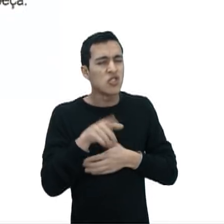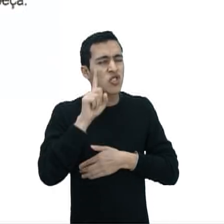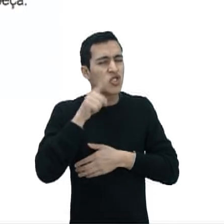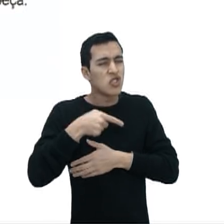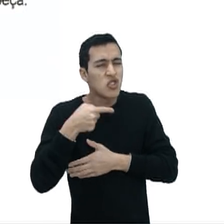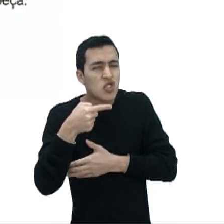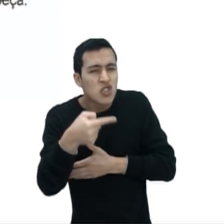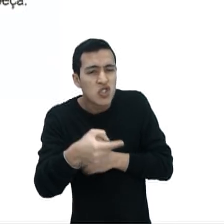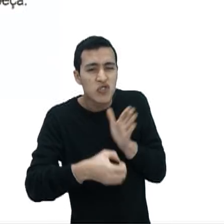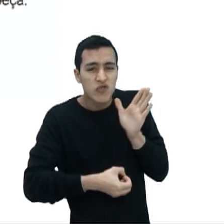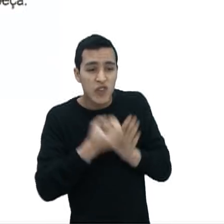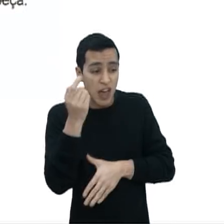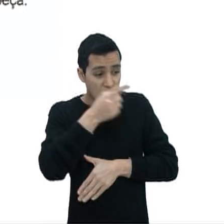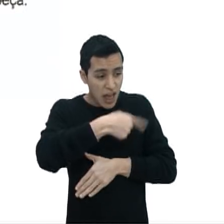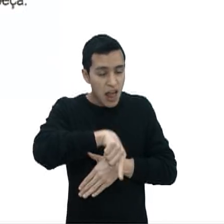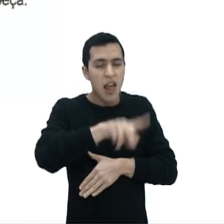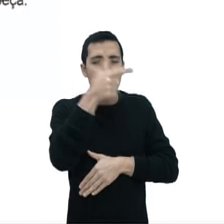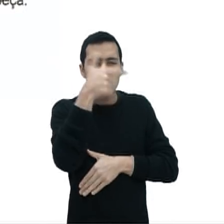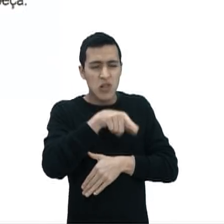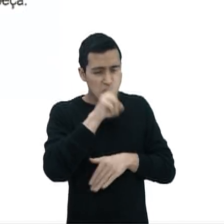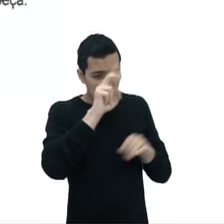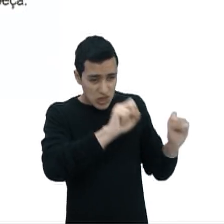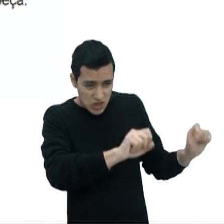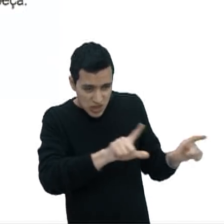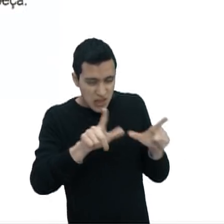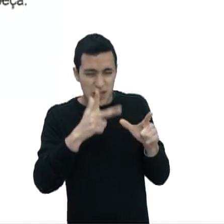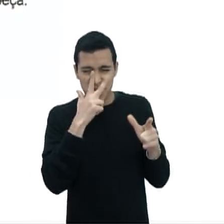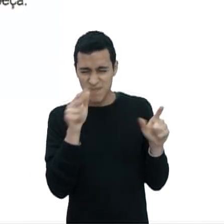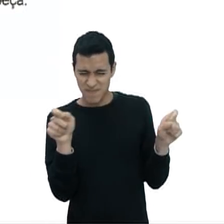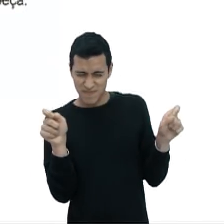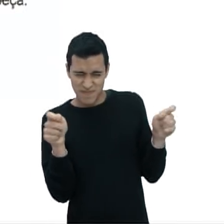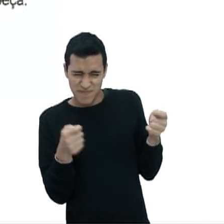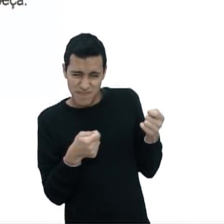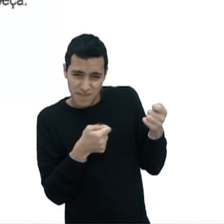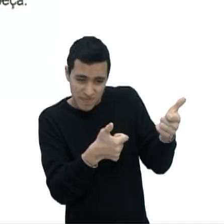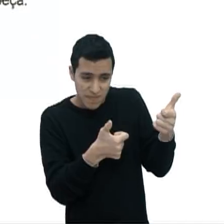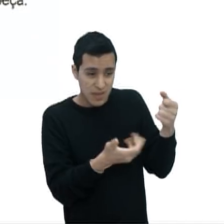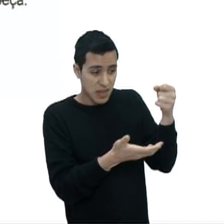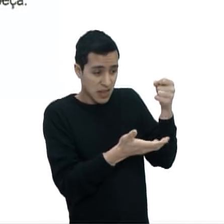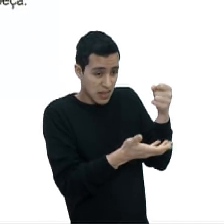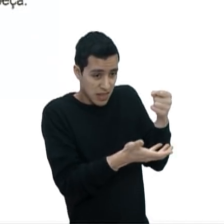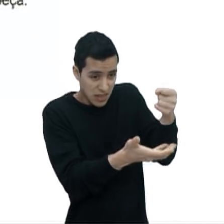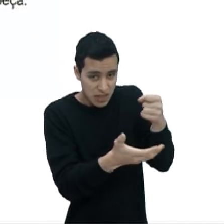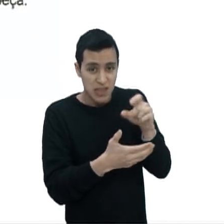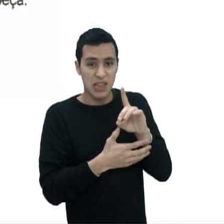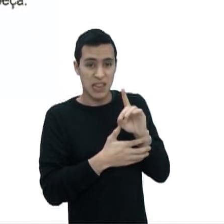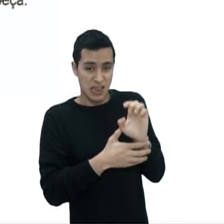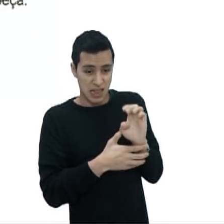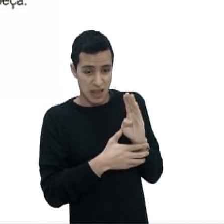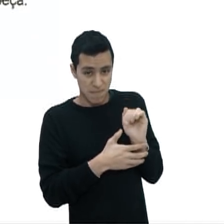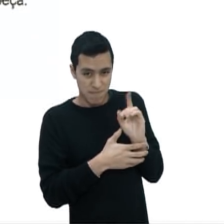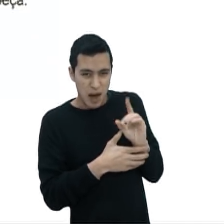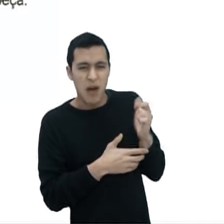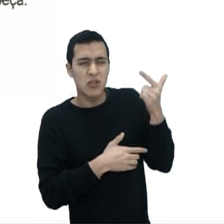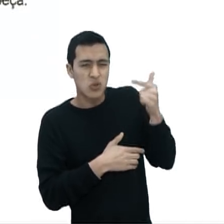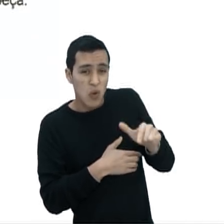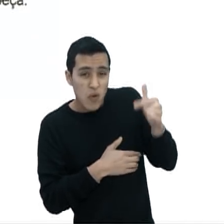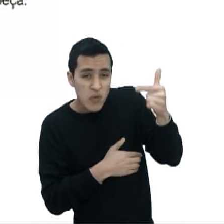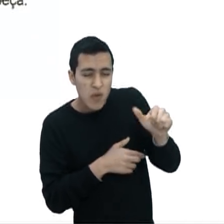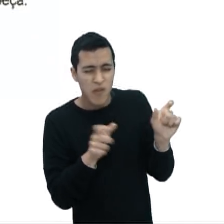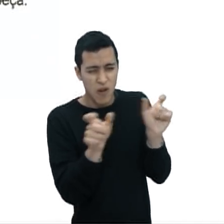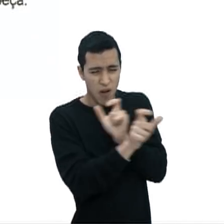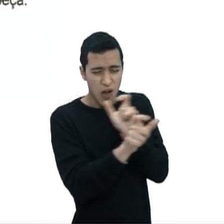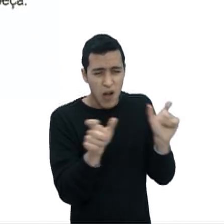se passam e este episódio, com o trocadilho de balde e de balde, repete-se.